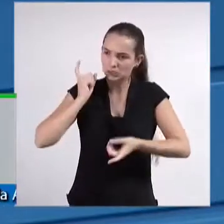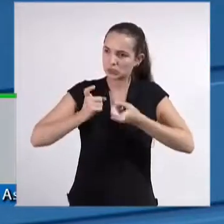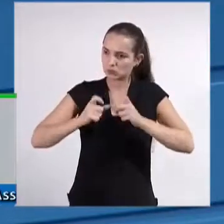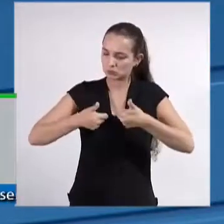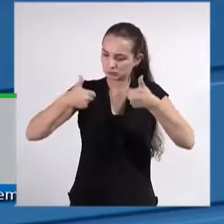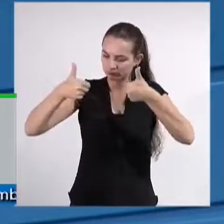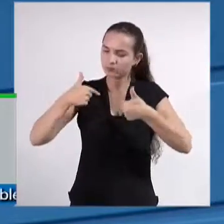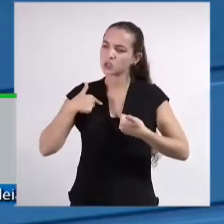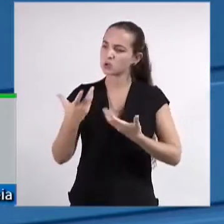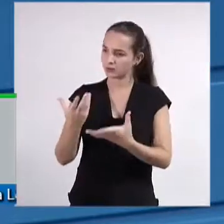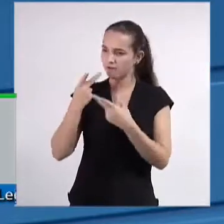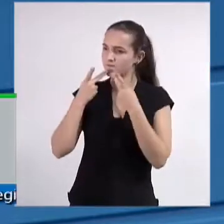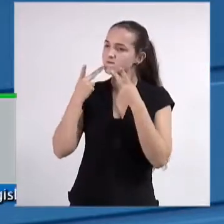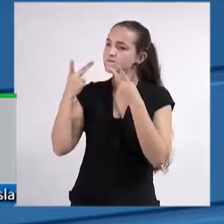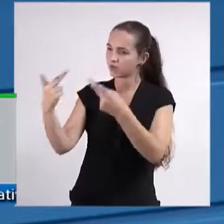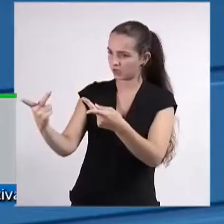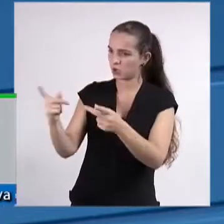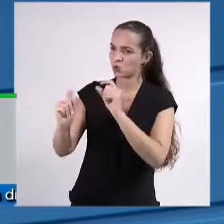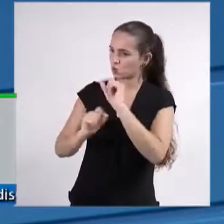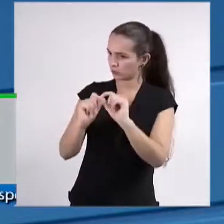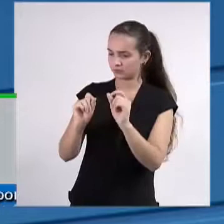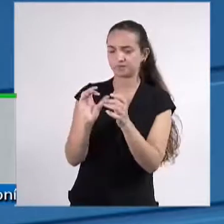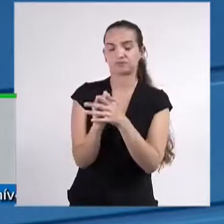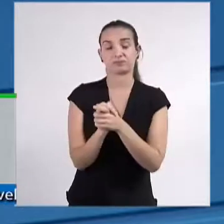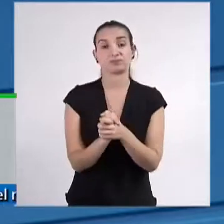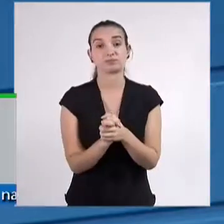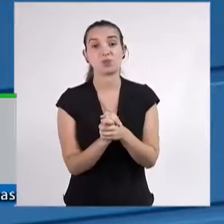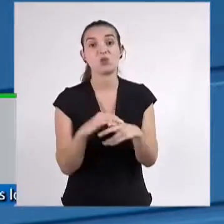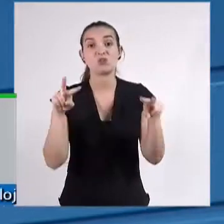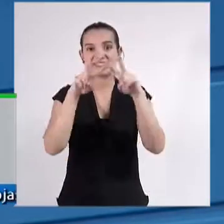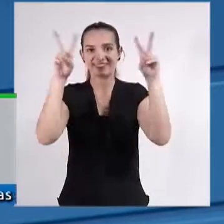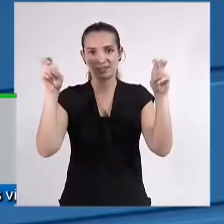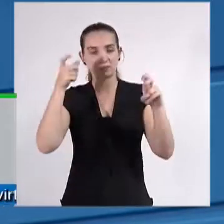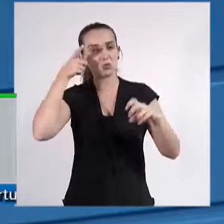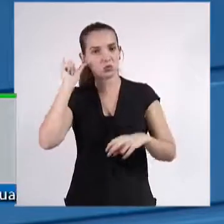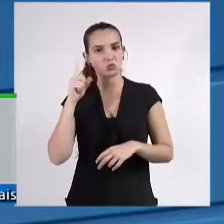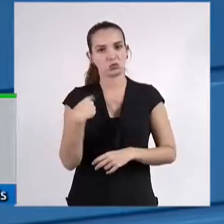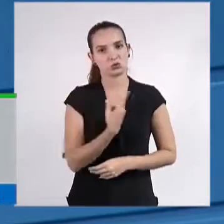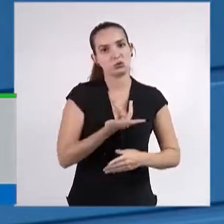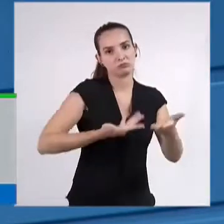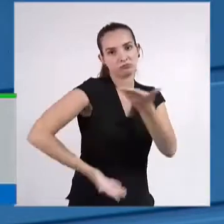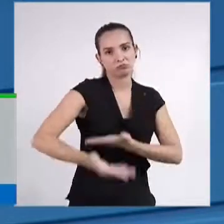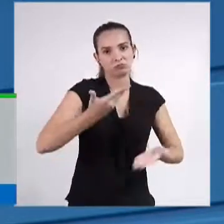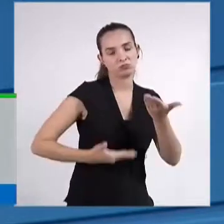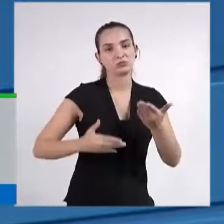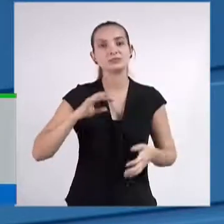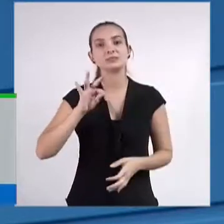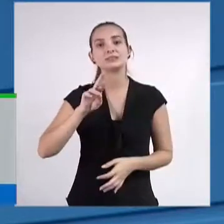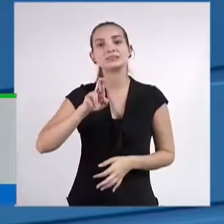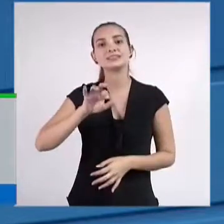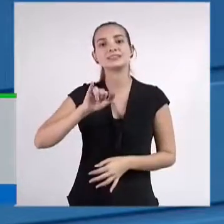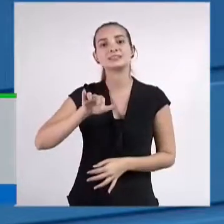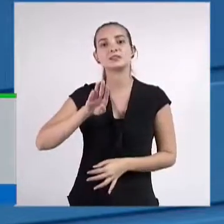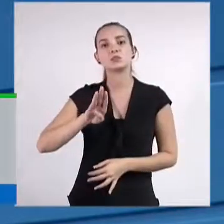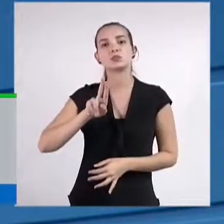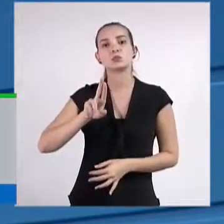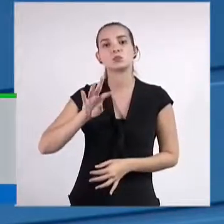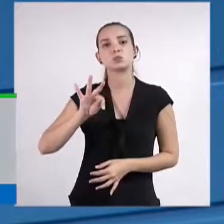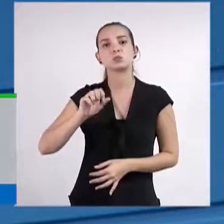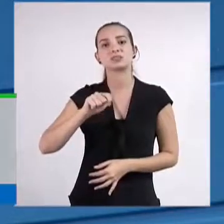ressaltar aquela questão que nós debatemos aqui da tributação em